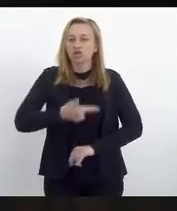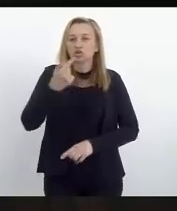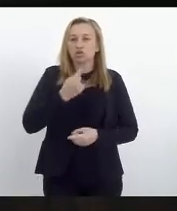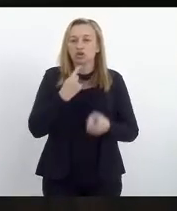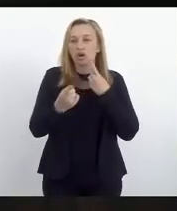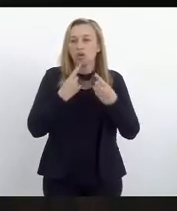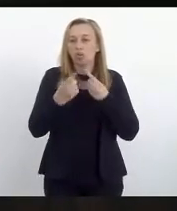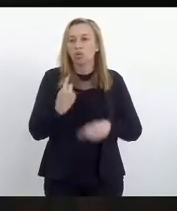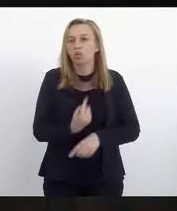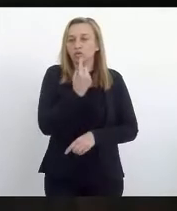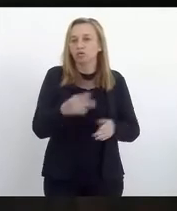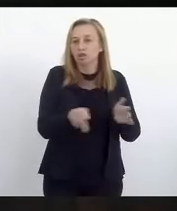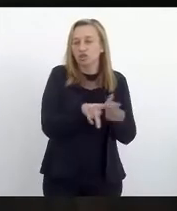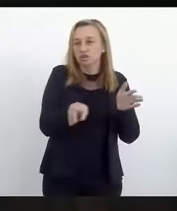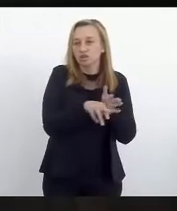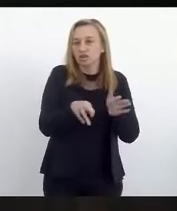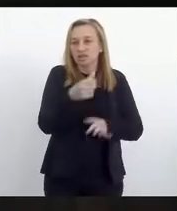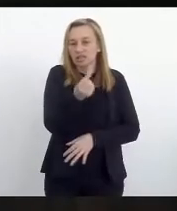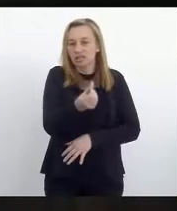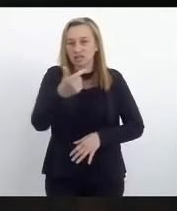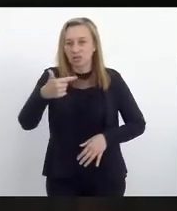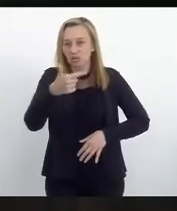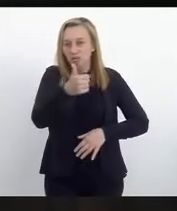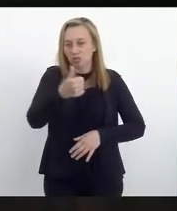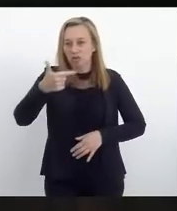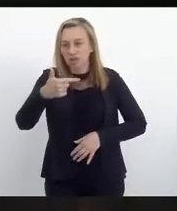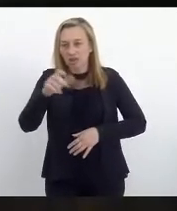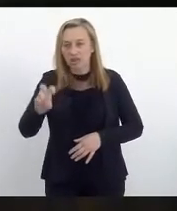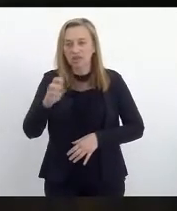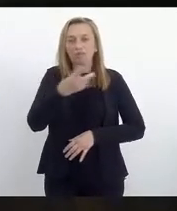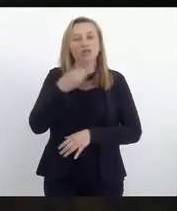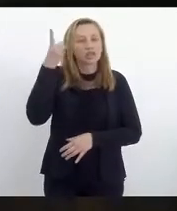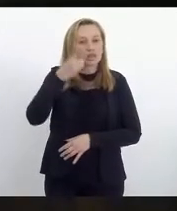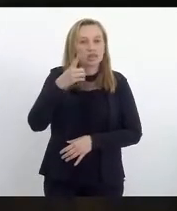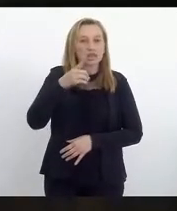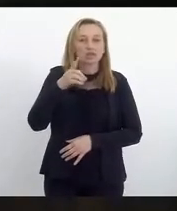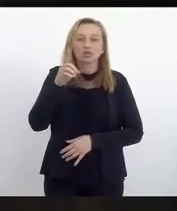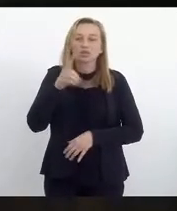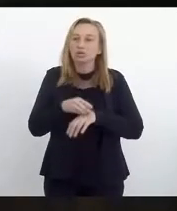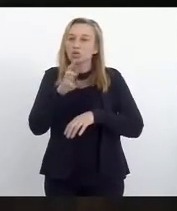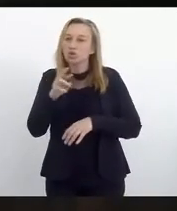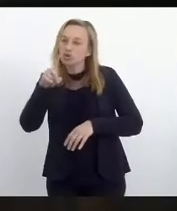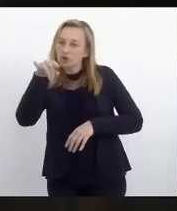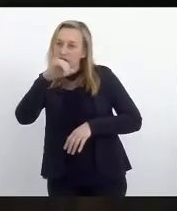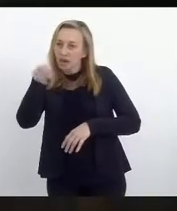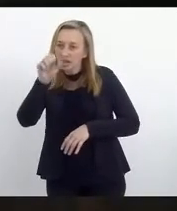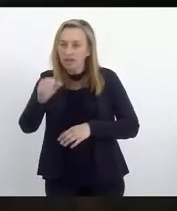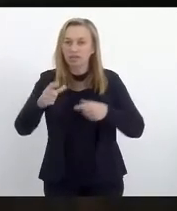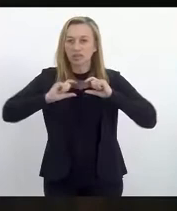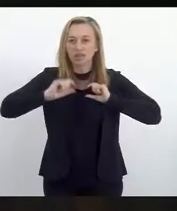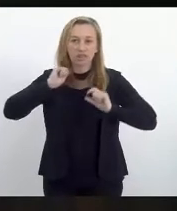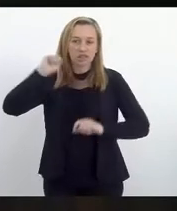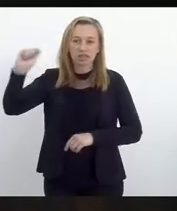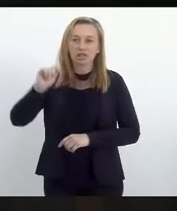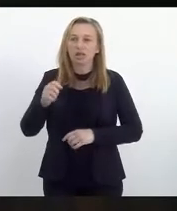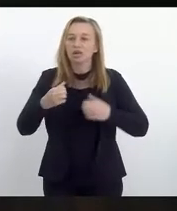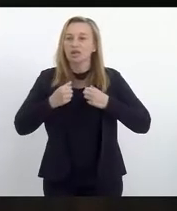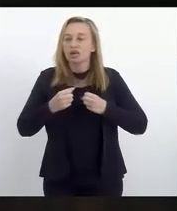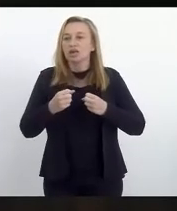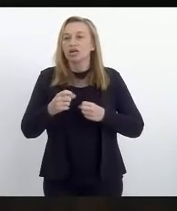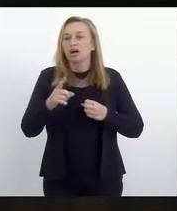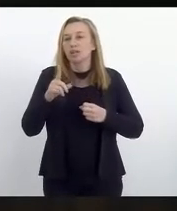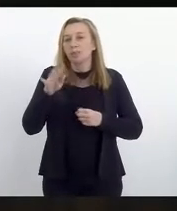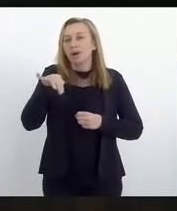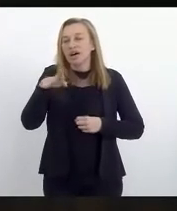única, projeto de resolução número 602/2015, de autoria do deputado Dr. Julianelli, que concede a medalha Tiradentes à Banda Sinfônica da Academia